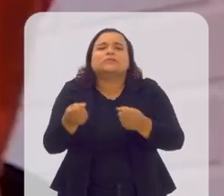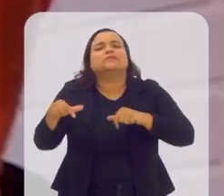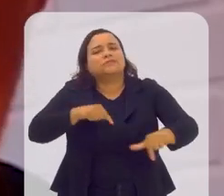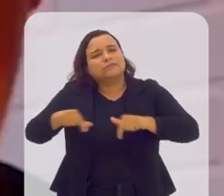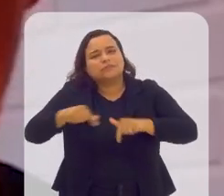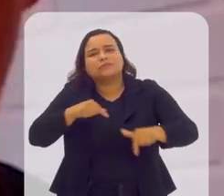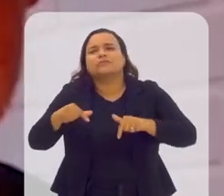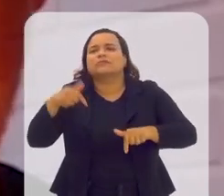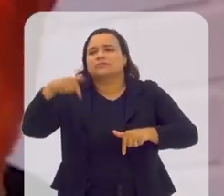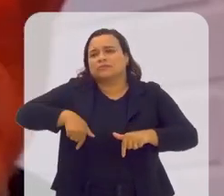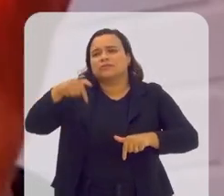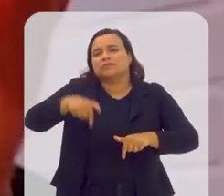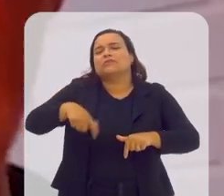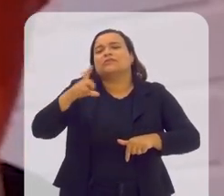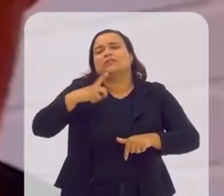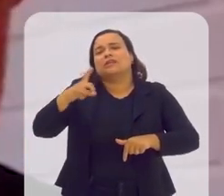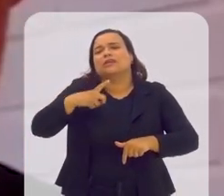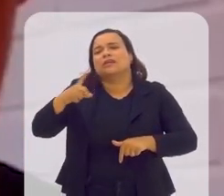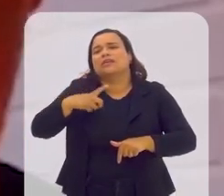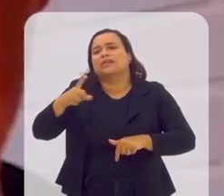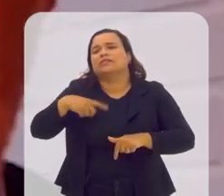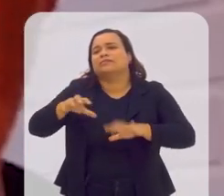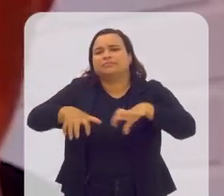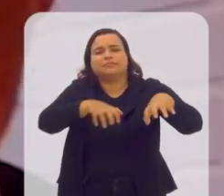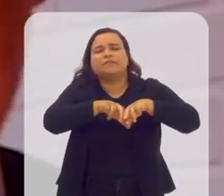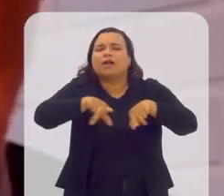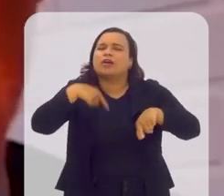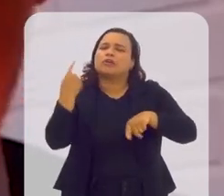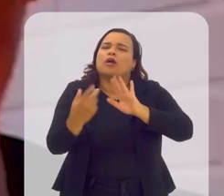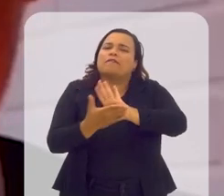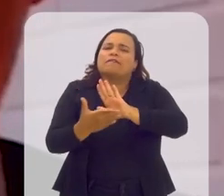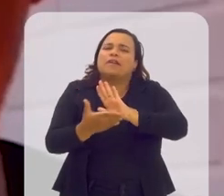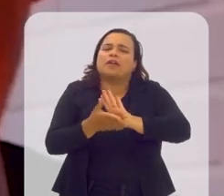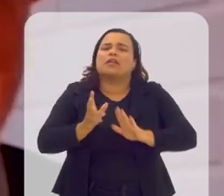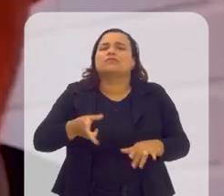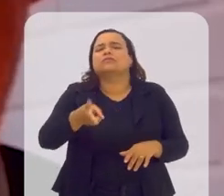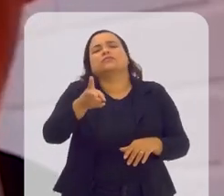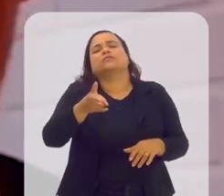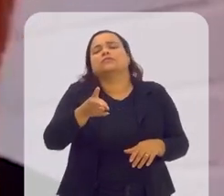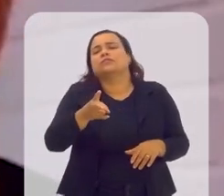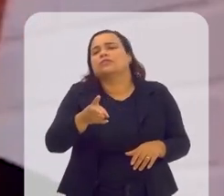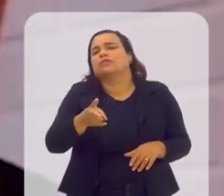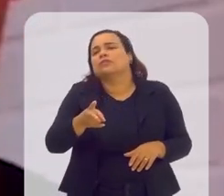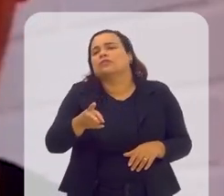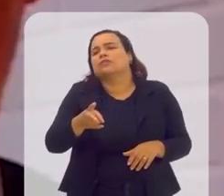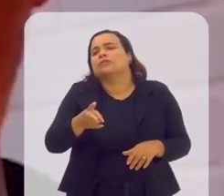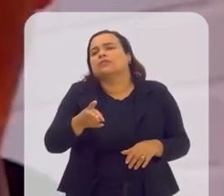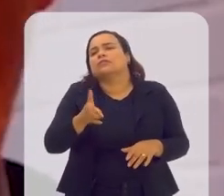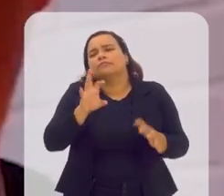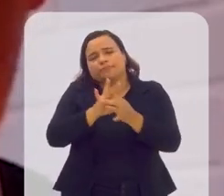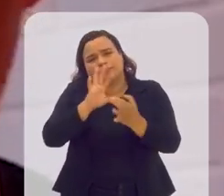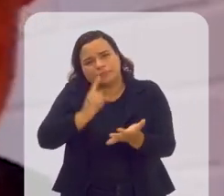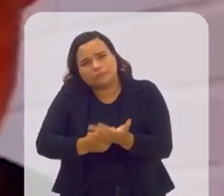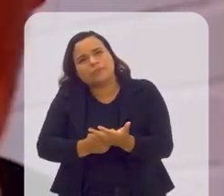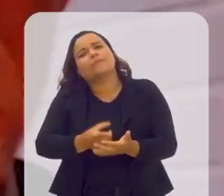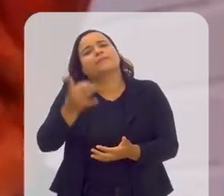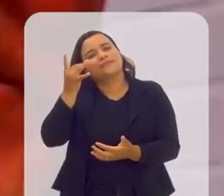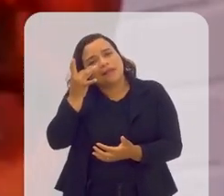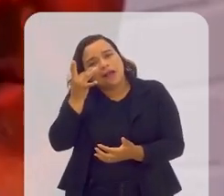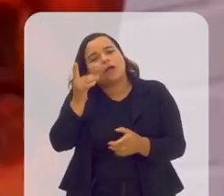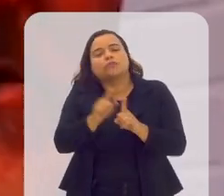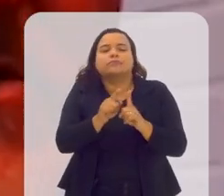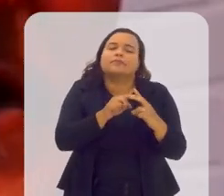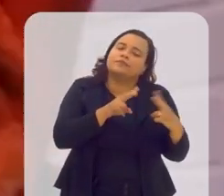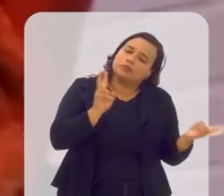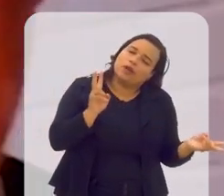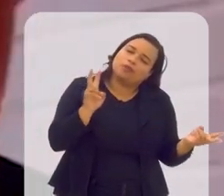continue fazendo. Nós temos aqui na Federação, na NTC, hoje em dia a gente continua oferecendo a duplicidade,